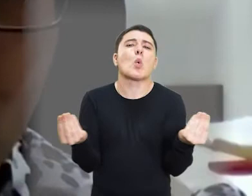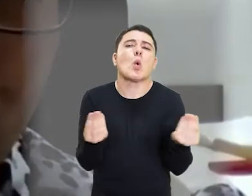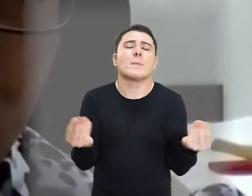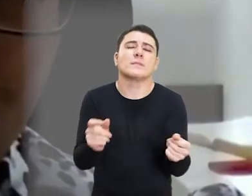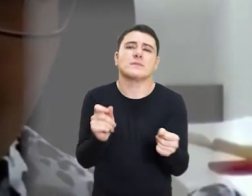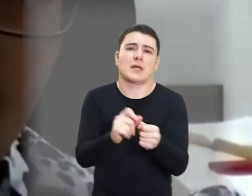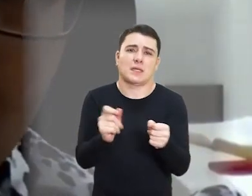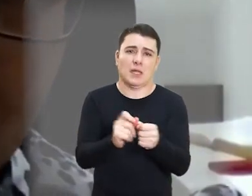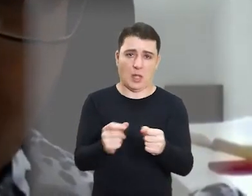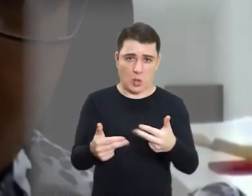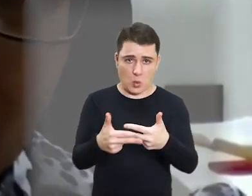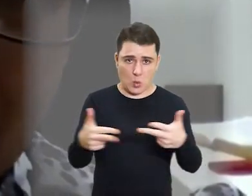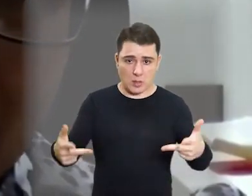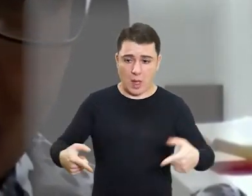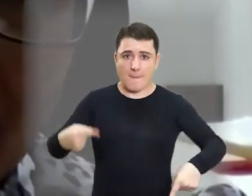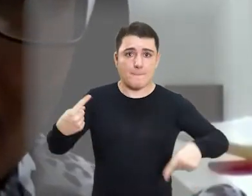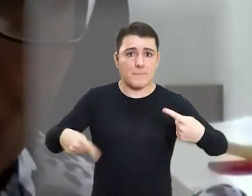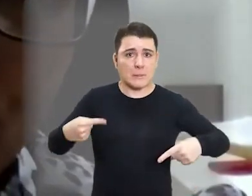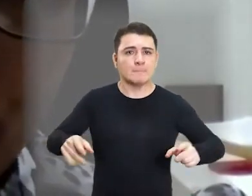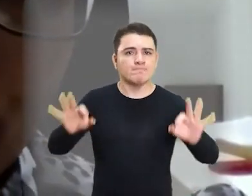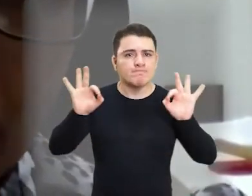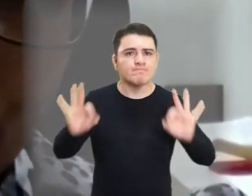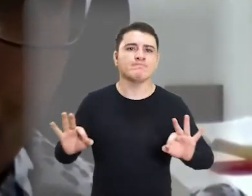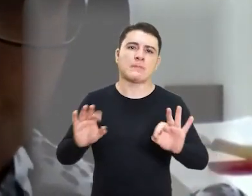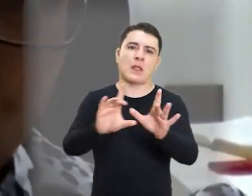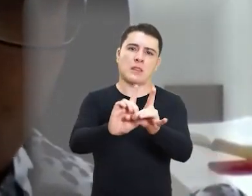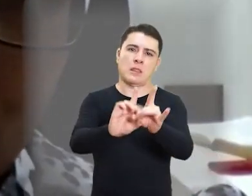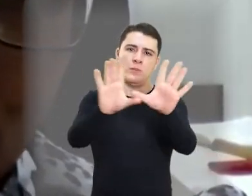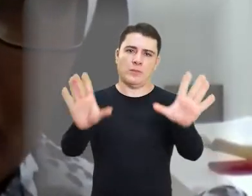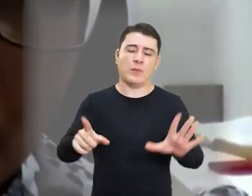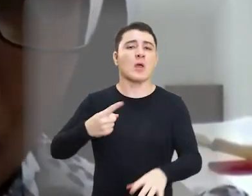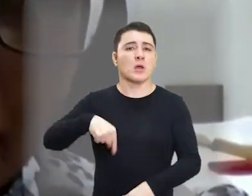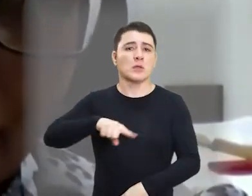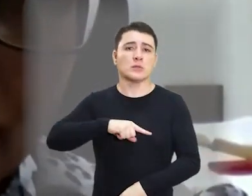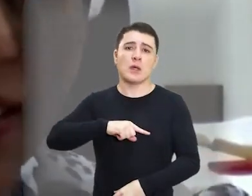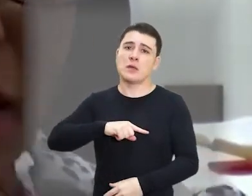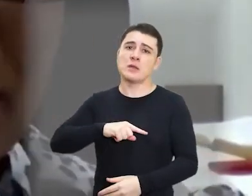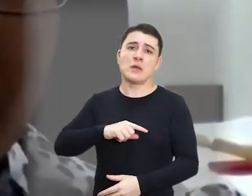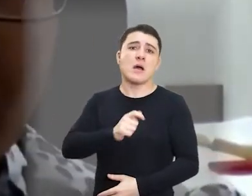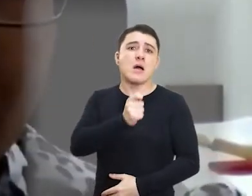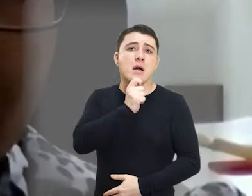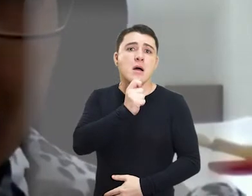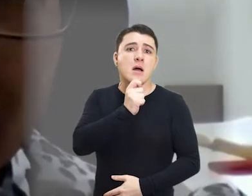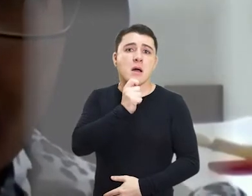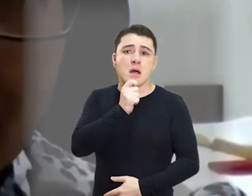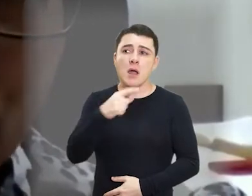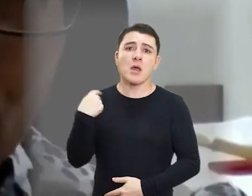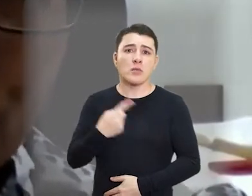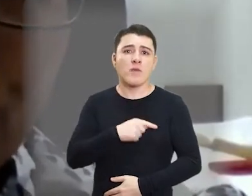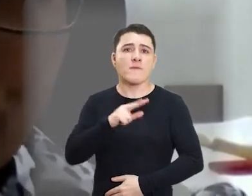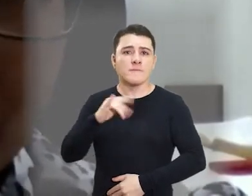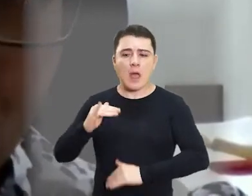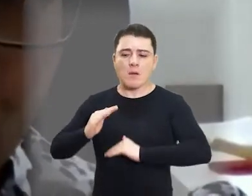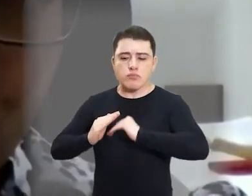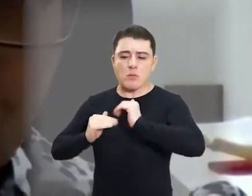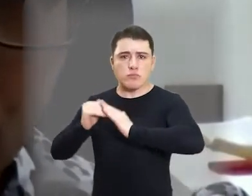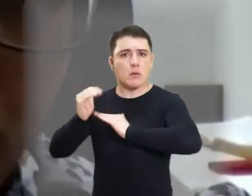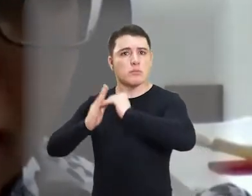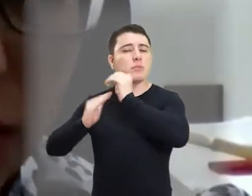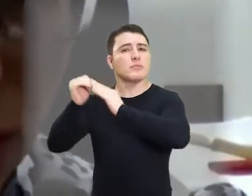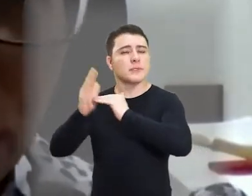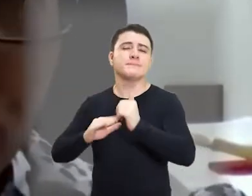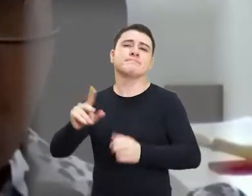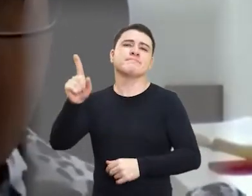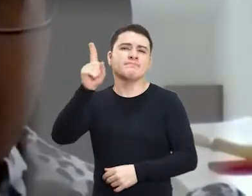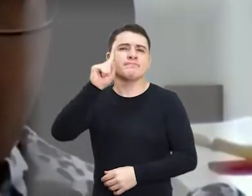incipiente de construção de uma política efetivamente democrática. Estamos ainda, né, todos os dias construindo